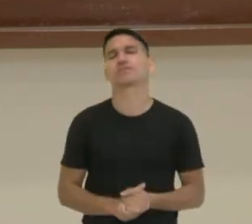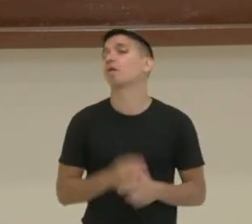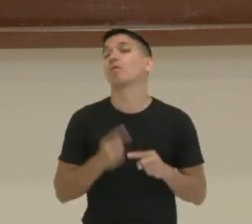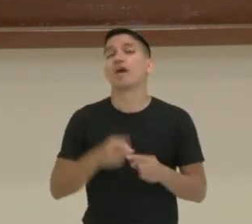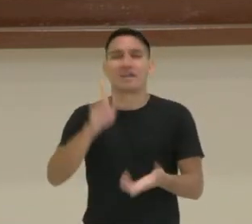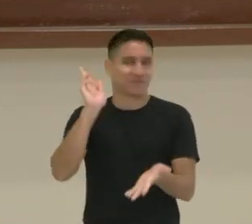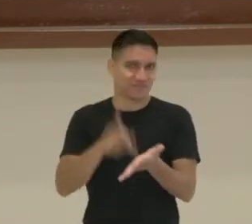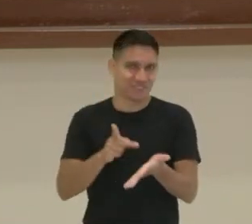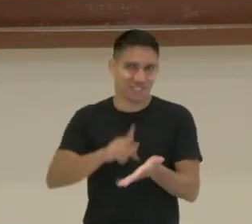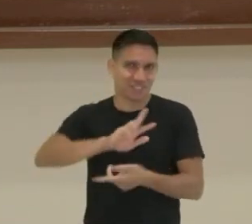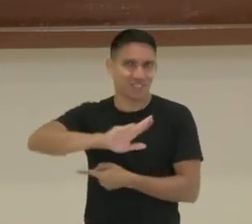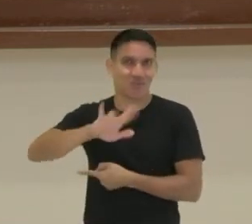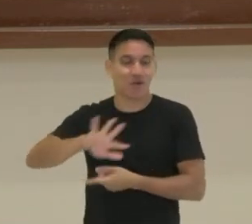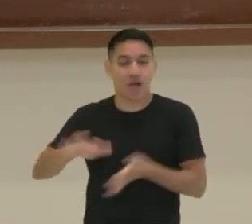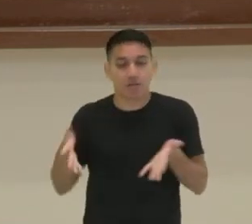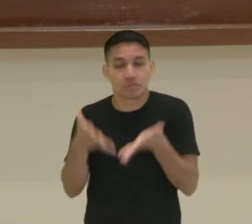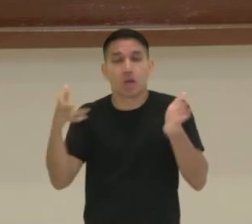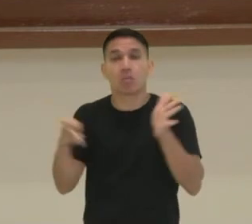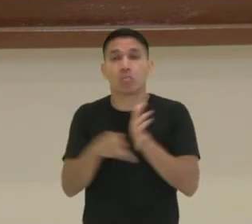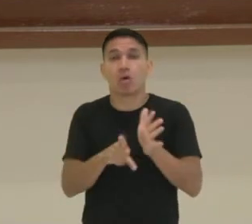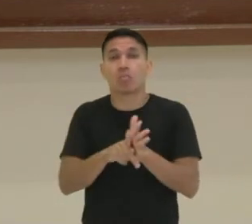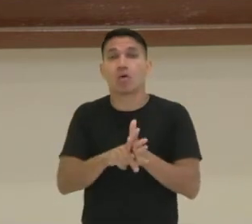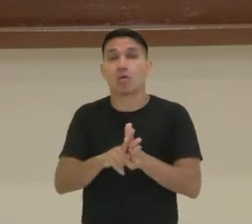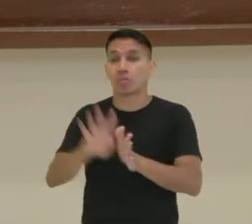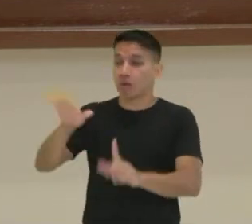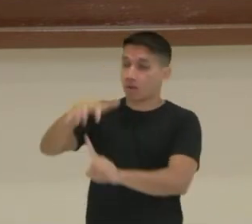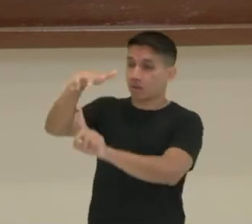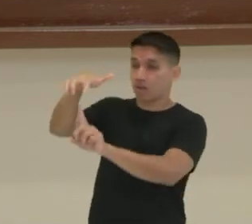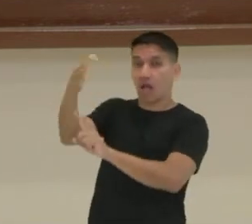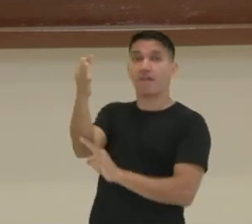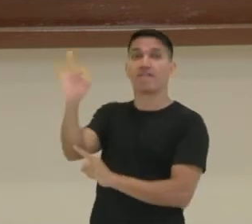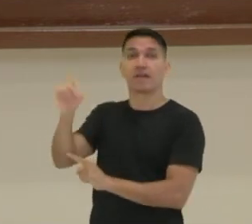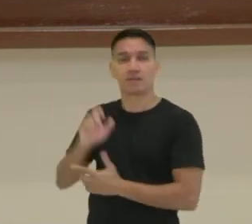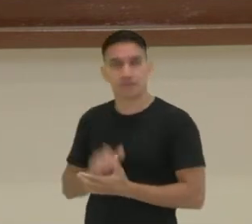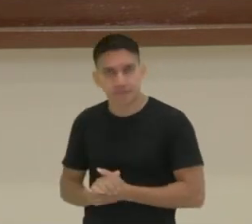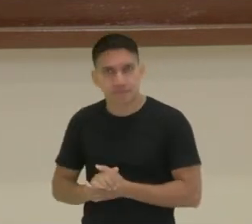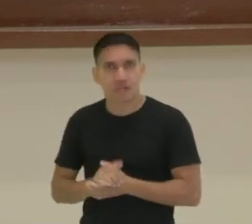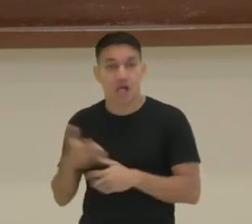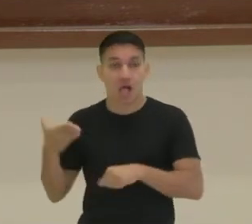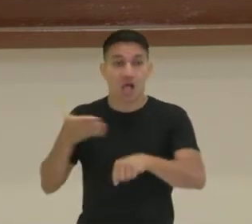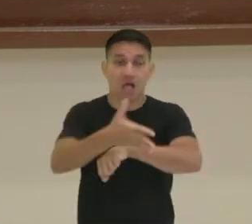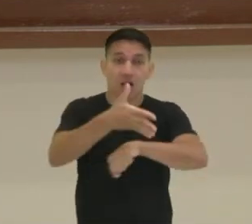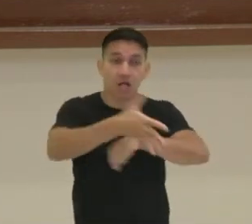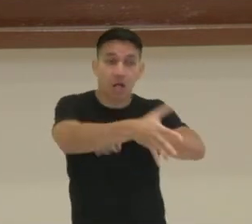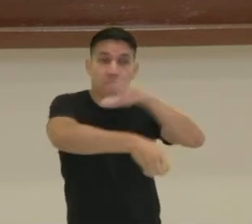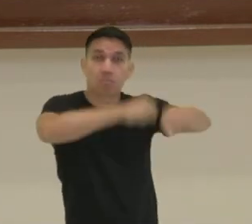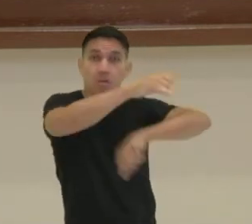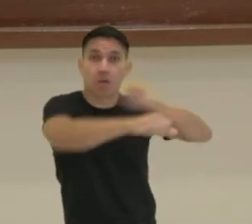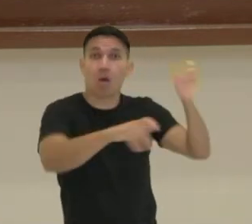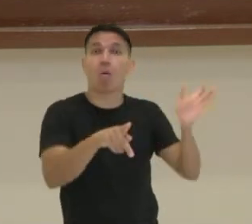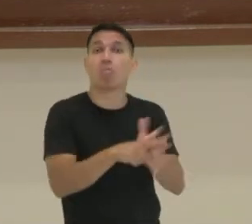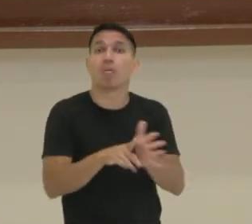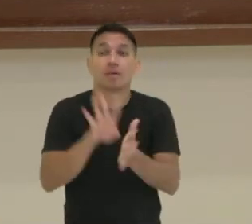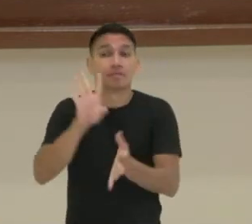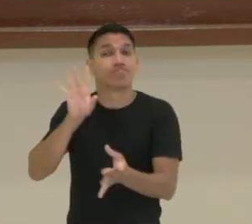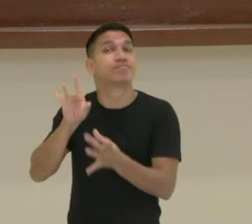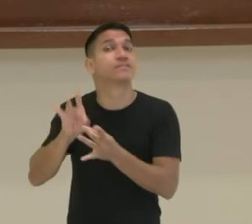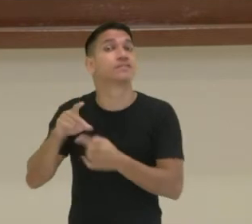verdade, não era promovido pela coroa francesa. Essas invasões eram promovidas por